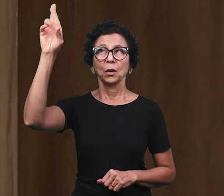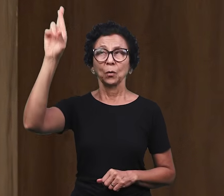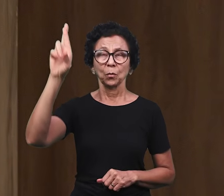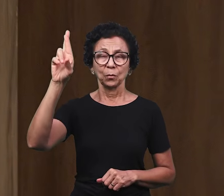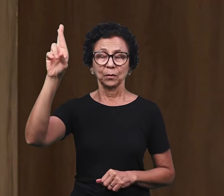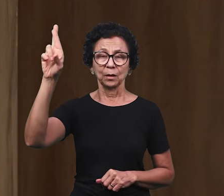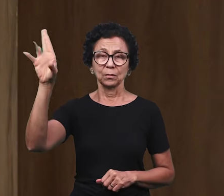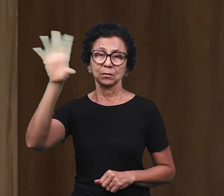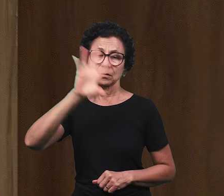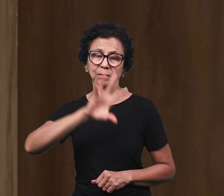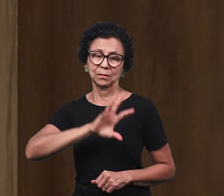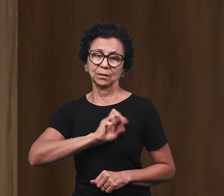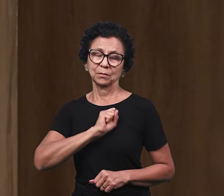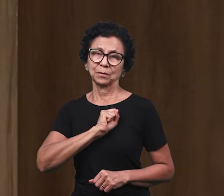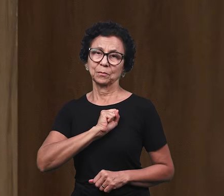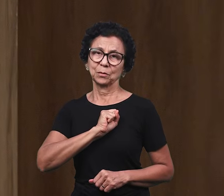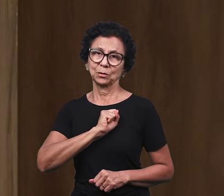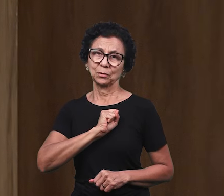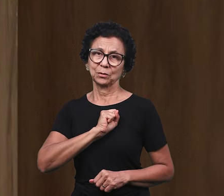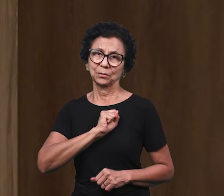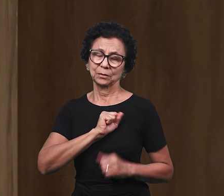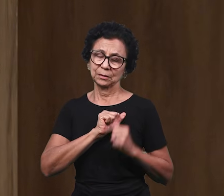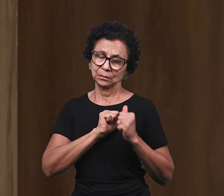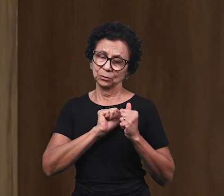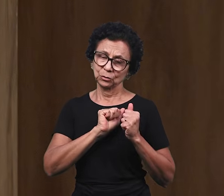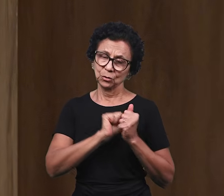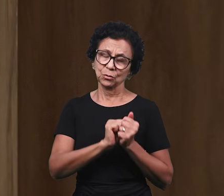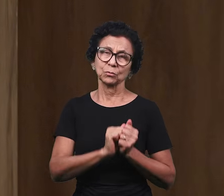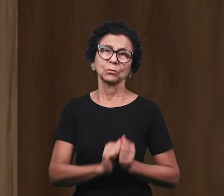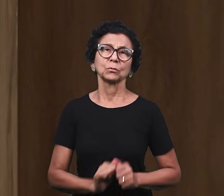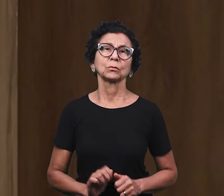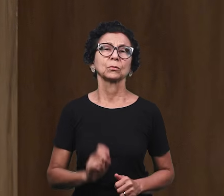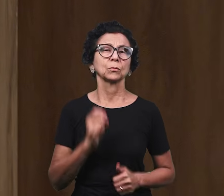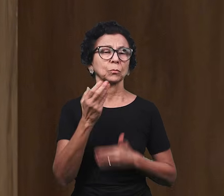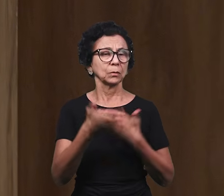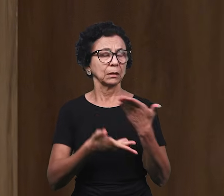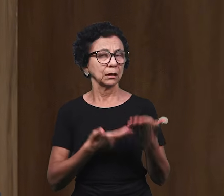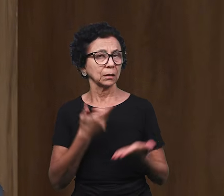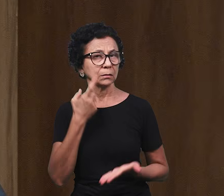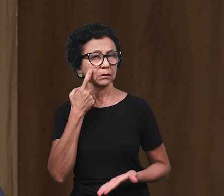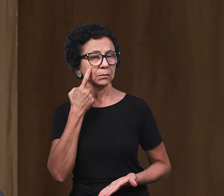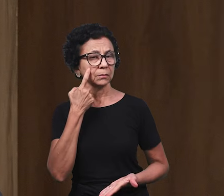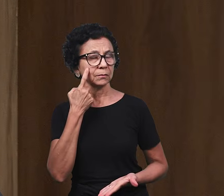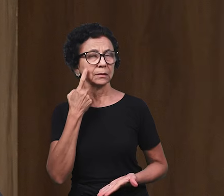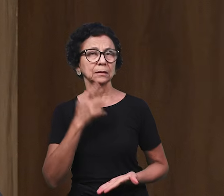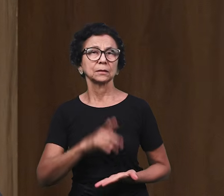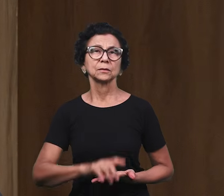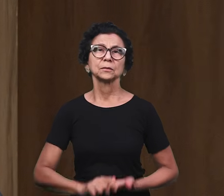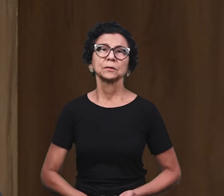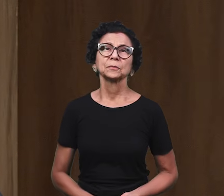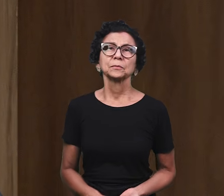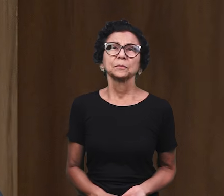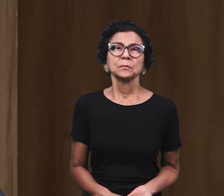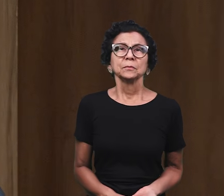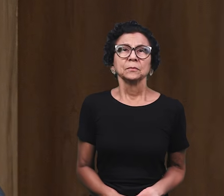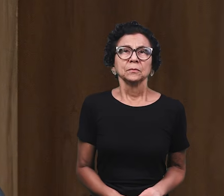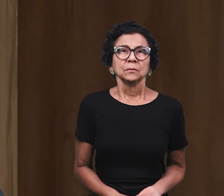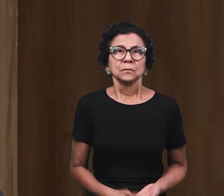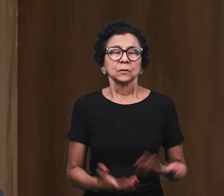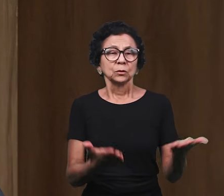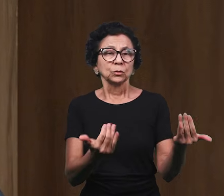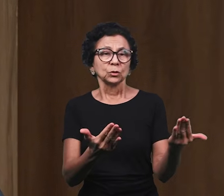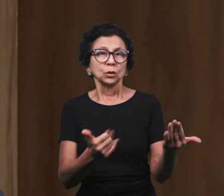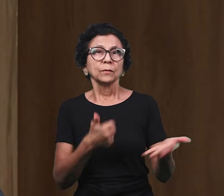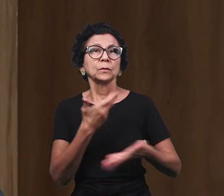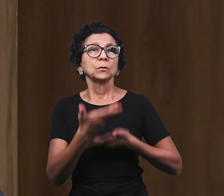está em todos os lugares, para alcançar cada jovem, para mudar a vida do jovem.